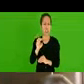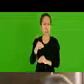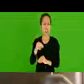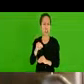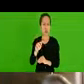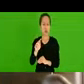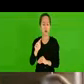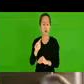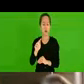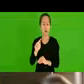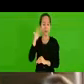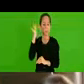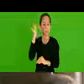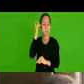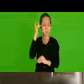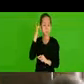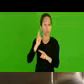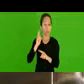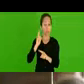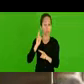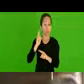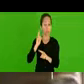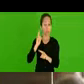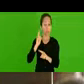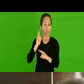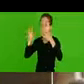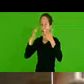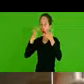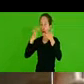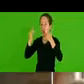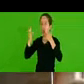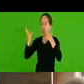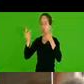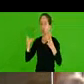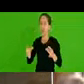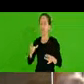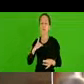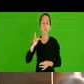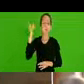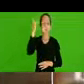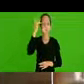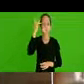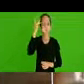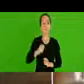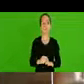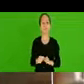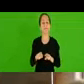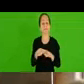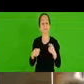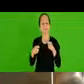exige um olhar atento, uma descrição densa, entrevistas,